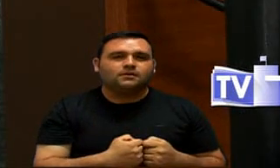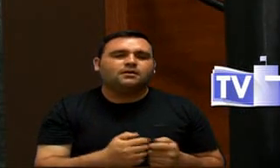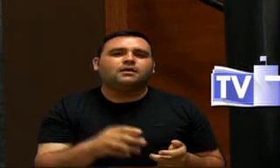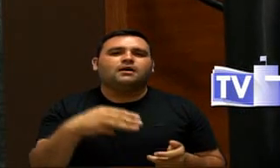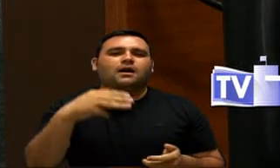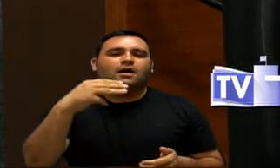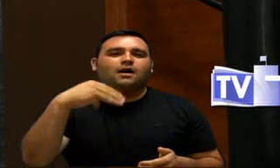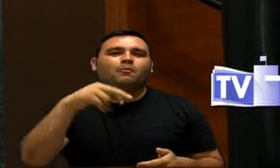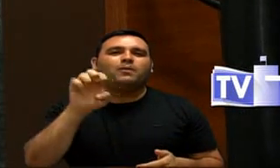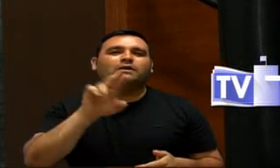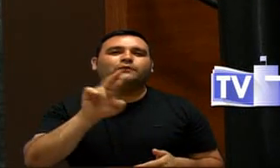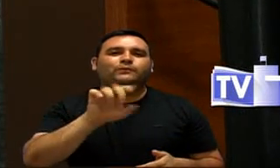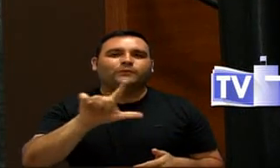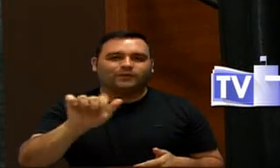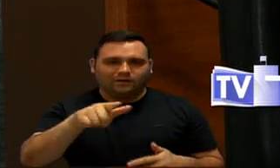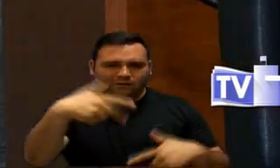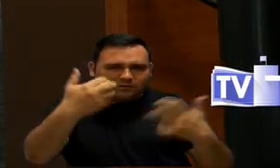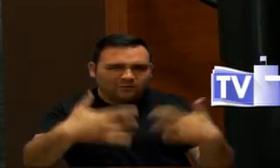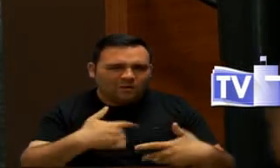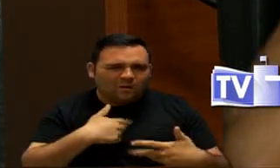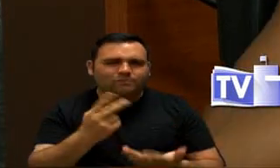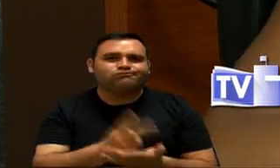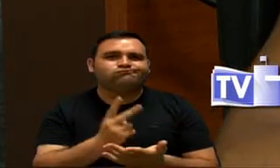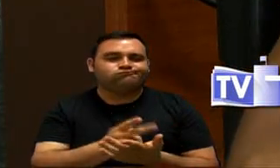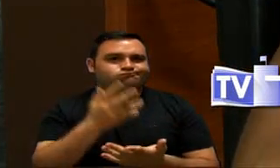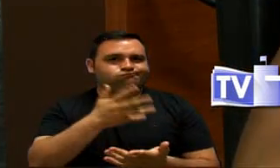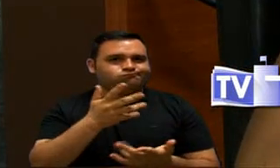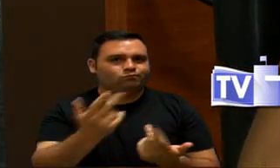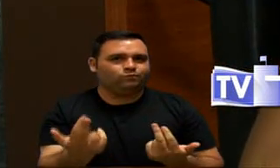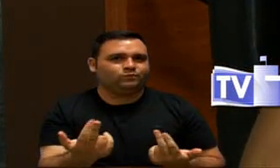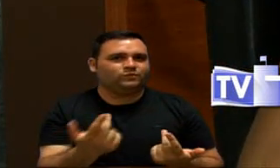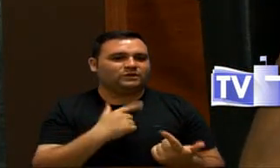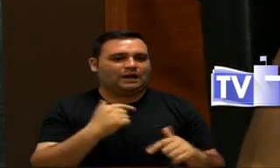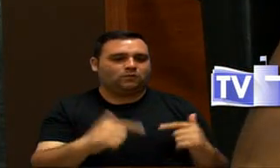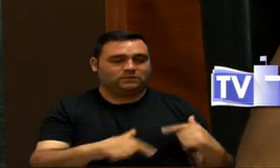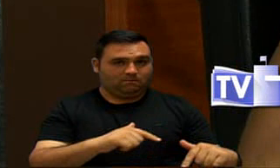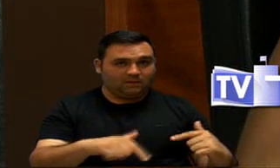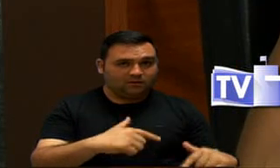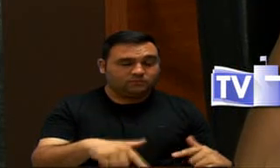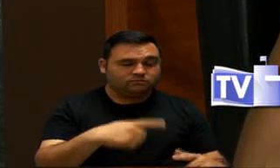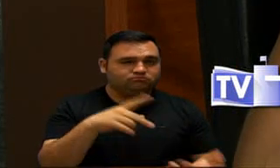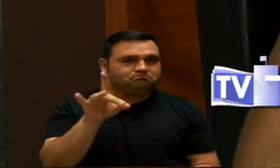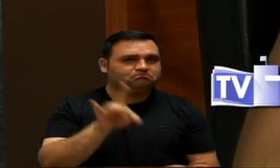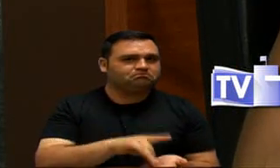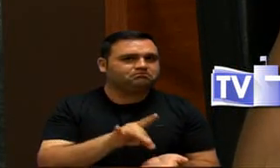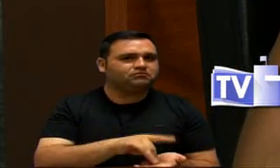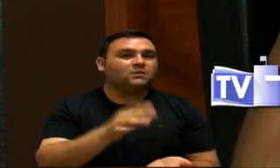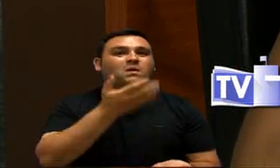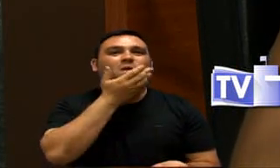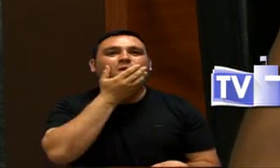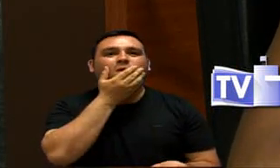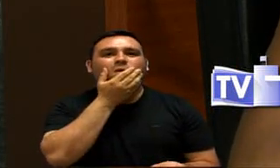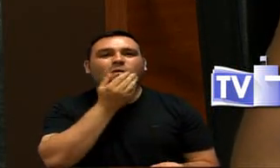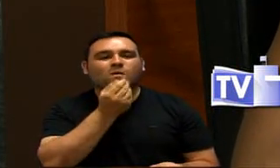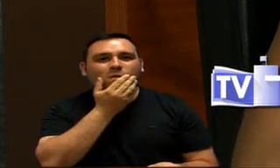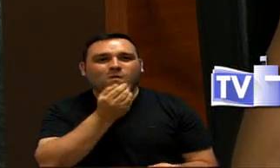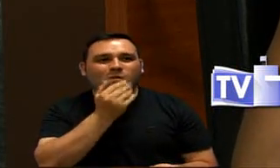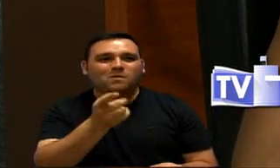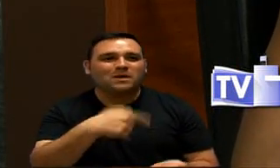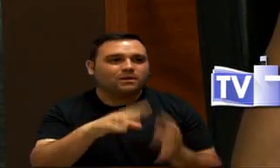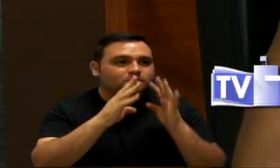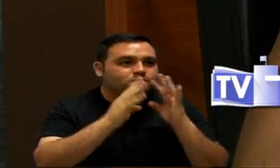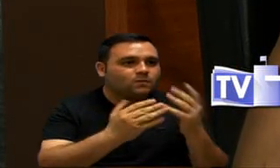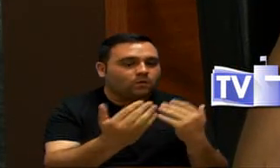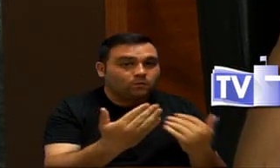A Manuela até falou uma coisa que eu sempre falo que no meu trabalho, realmente, os homens que eu